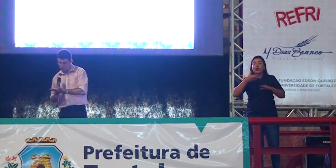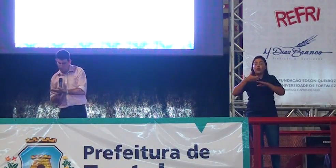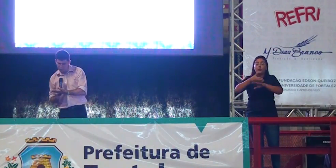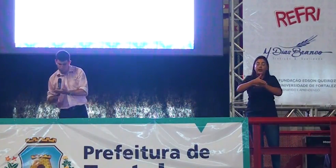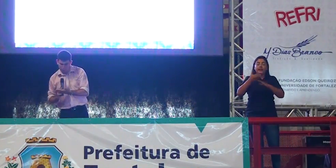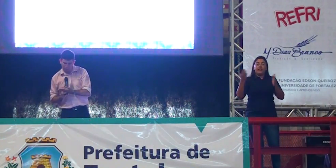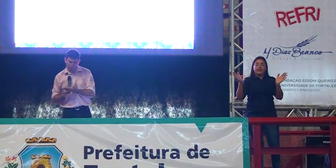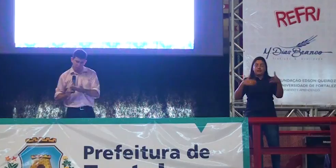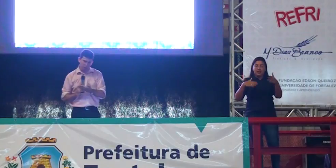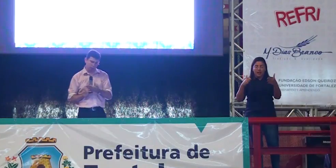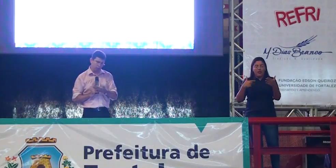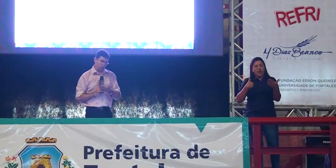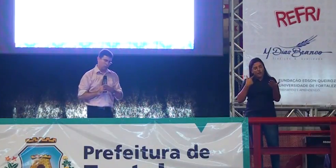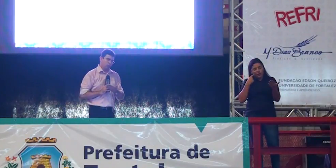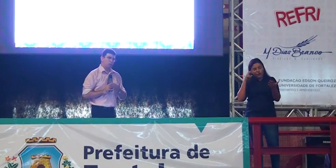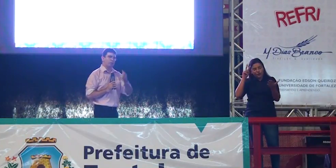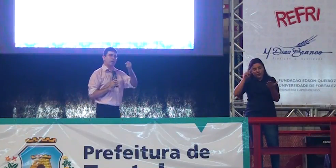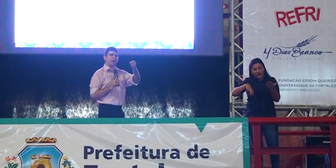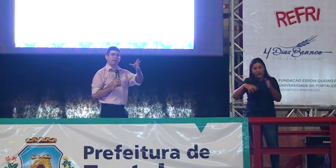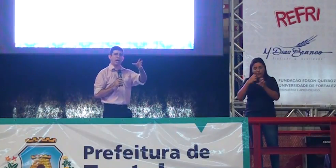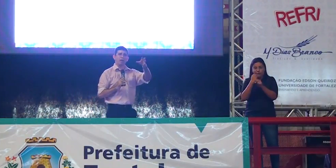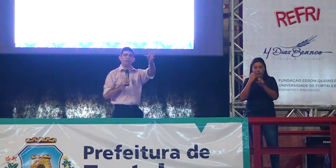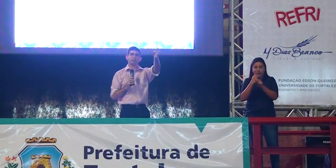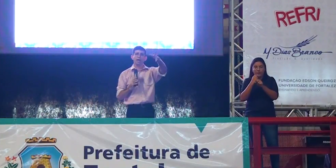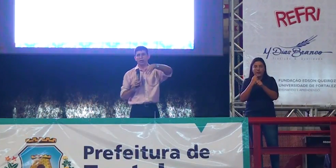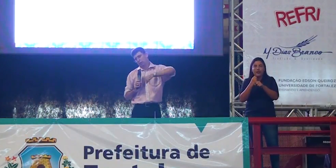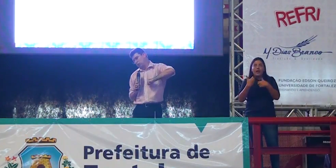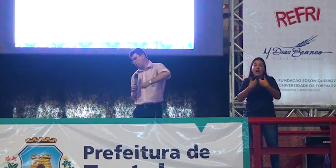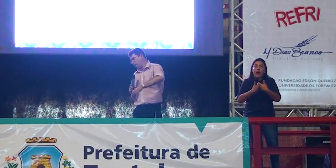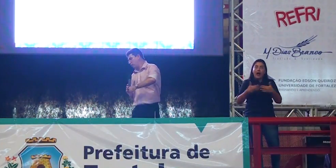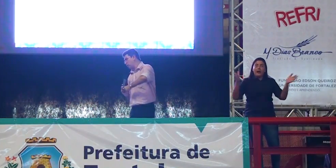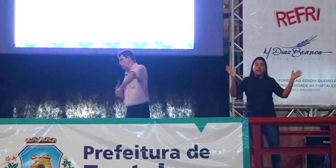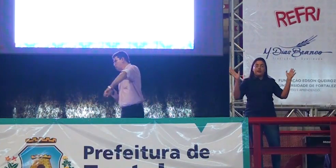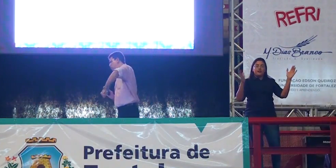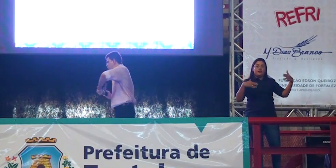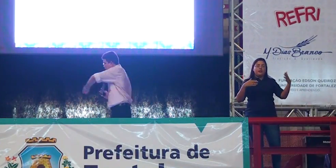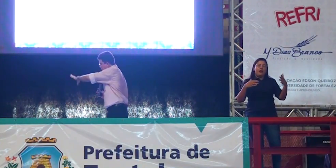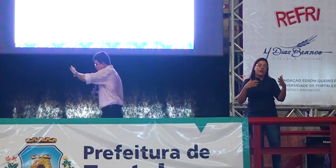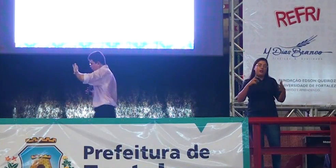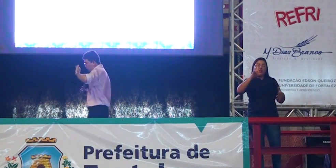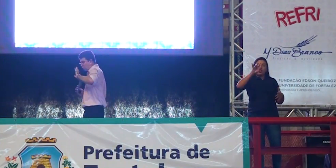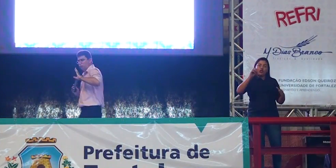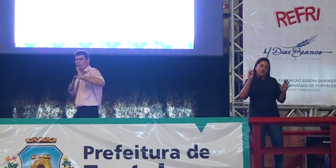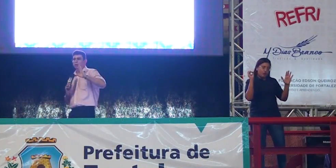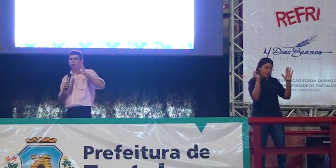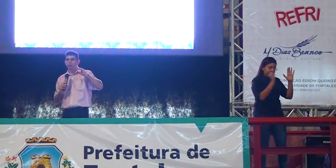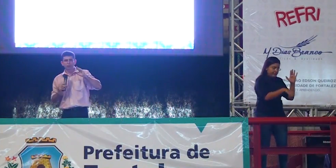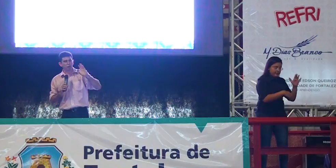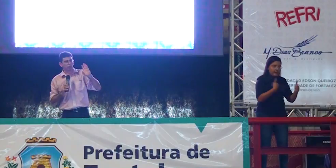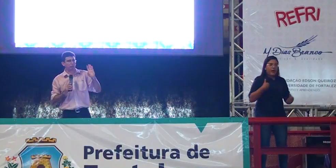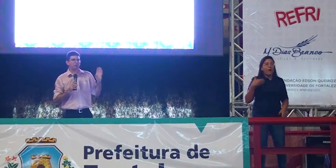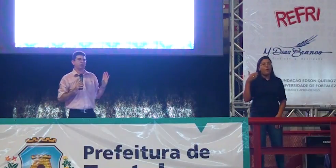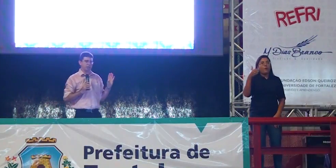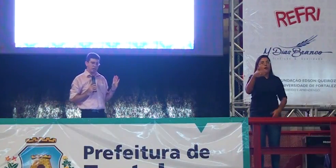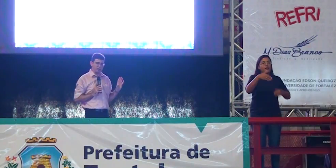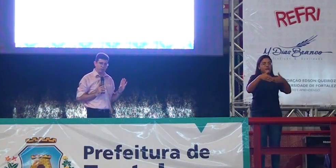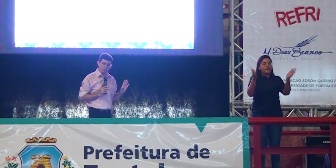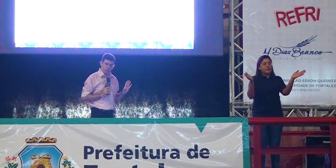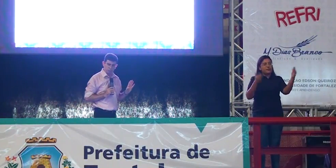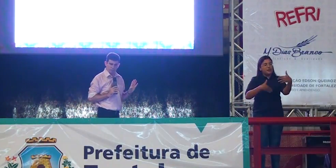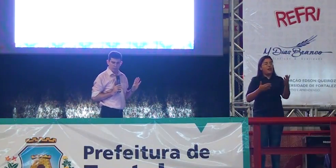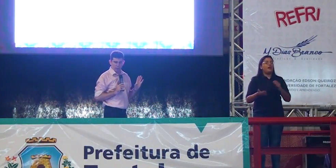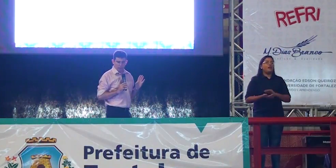sala, eu fico revisando as fórmulas de matemática. Quando a galera abre a sala, eu pego aquelas minhas fórmulas, jogo no lixo. E fiz a